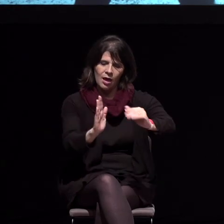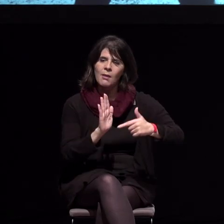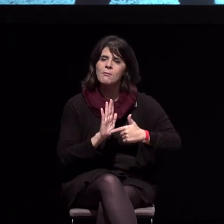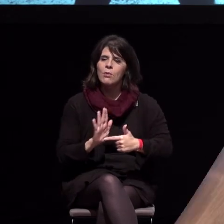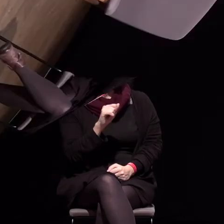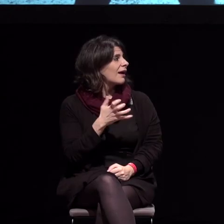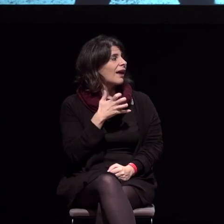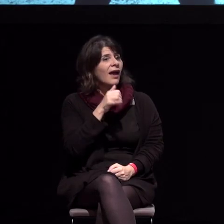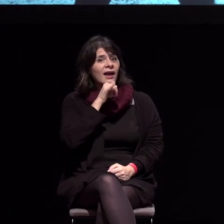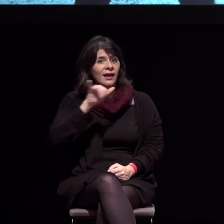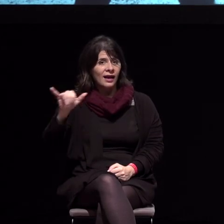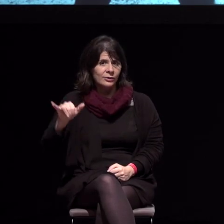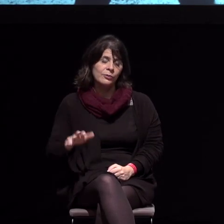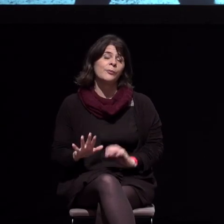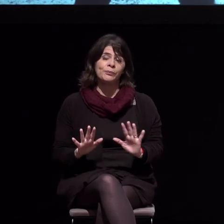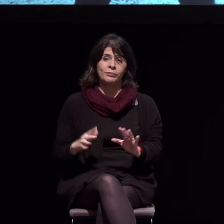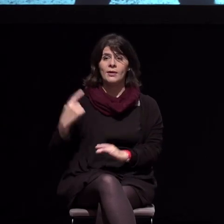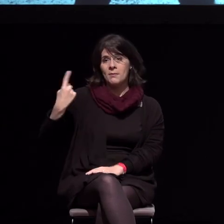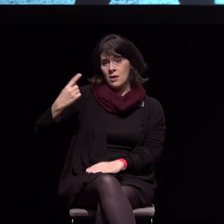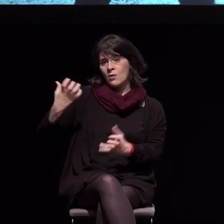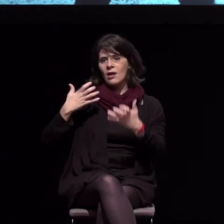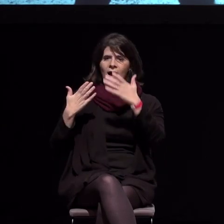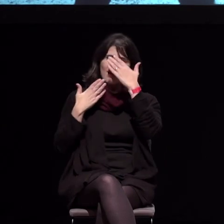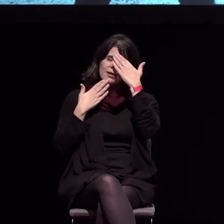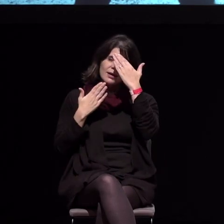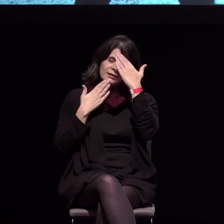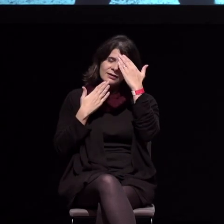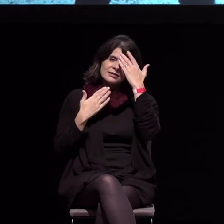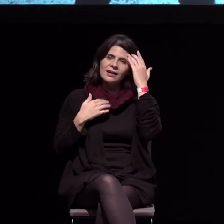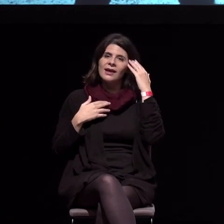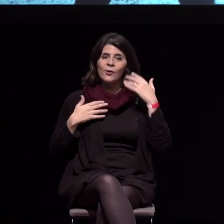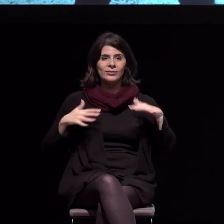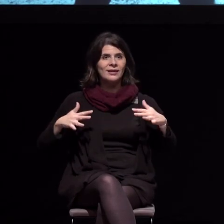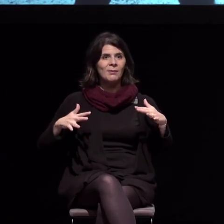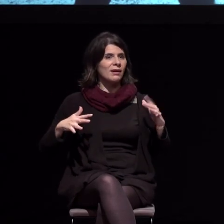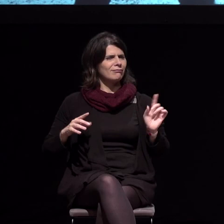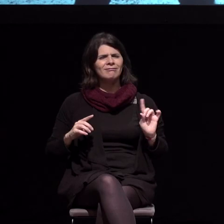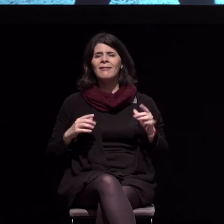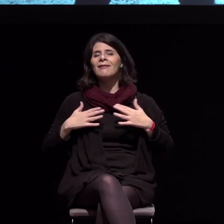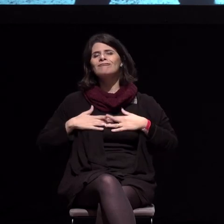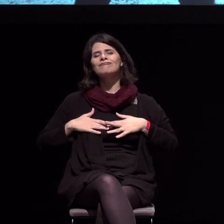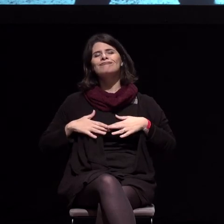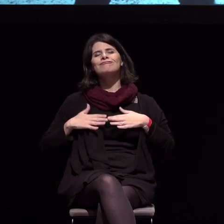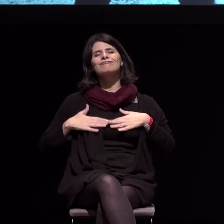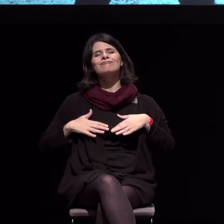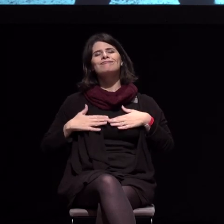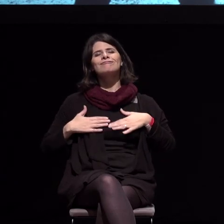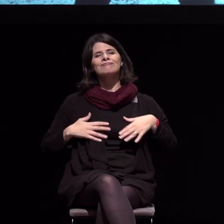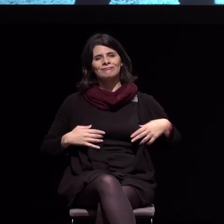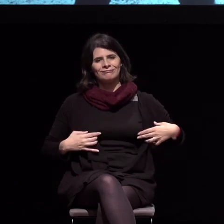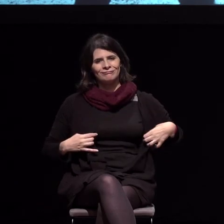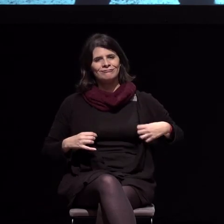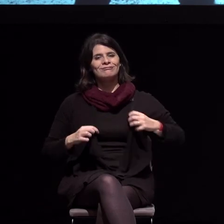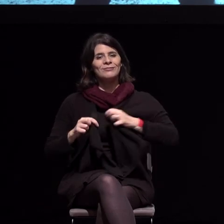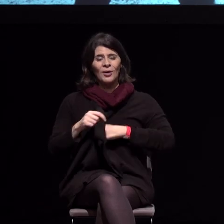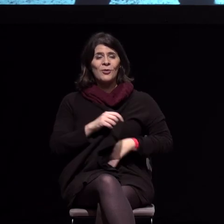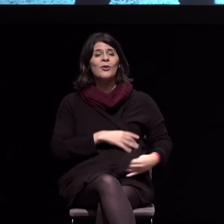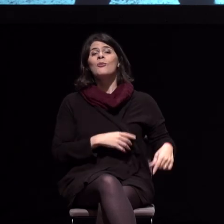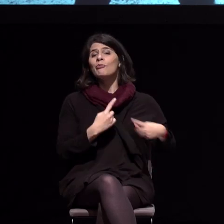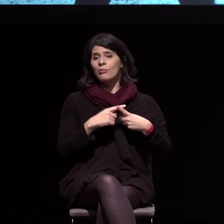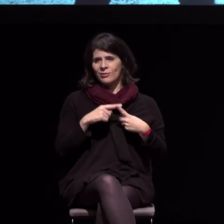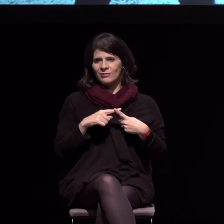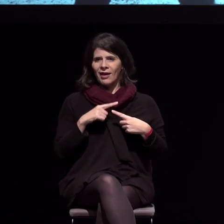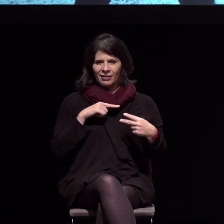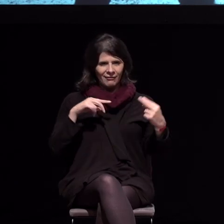funeral. Primeiro, agradecer. Eu comecei tremendo, mas eu não estou mais. Com certeza foi por conta de